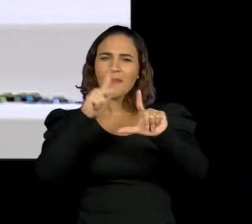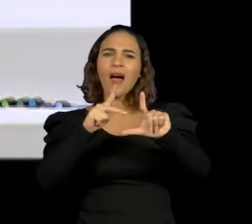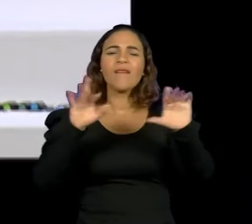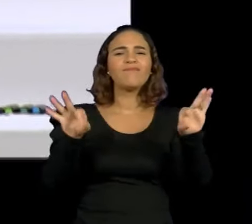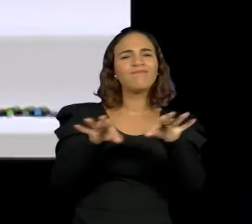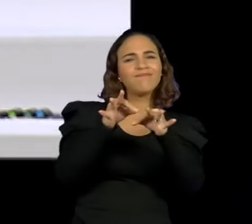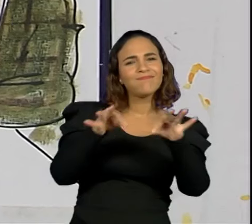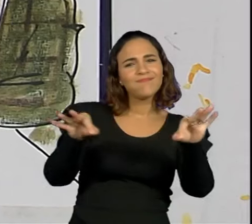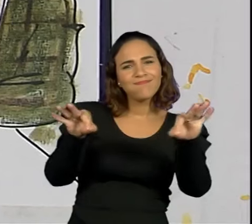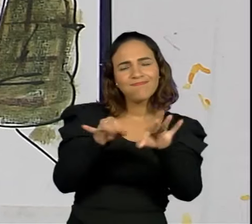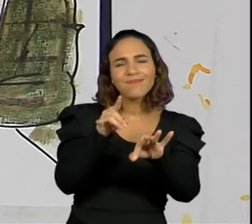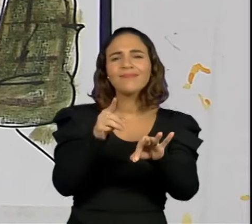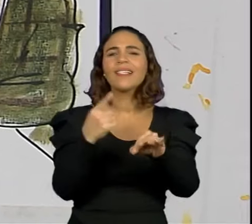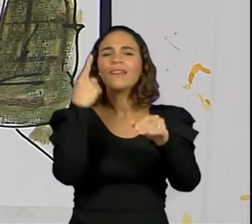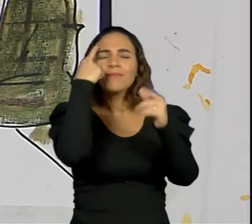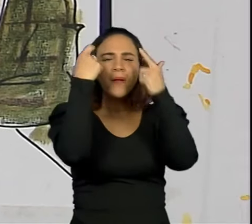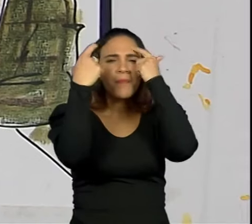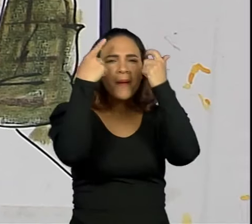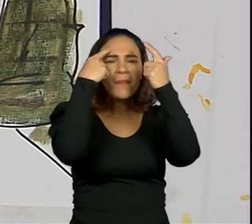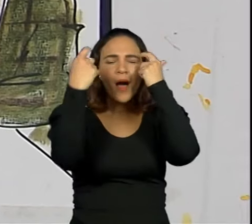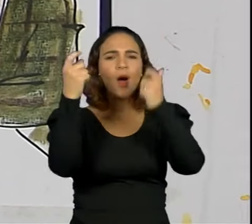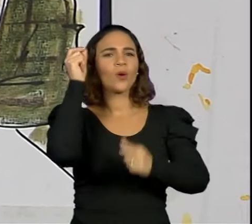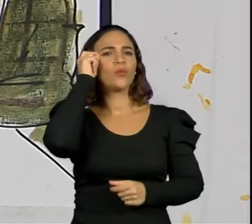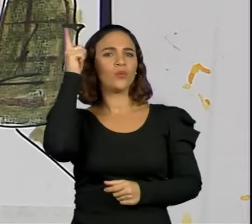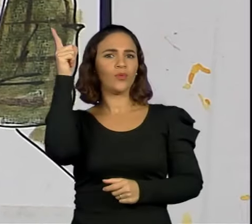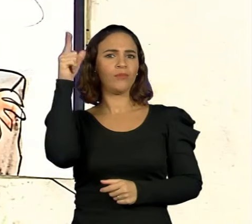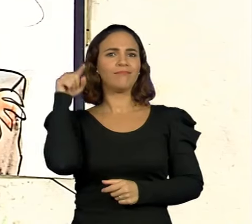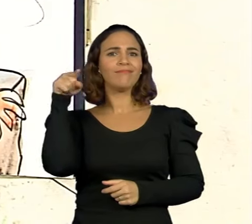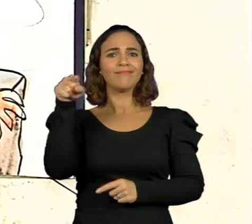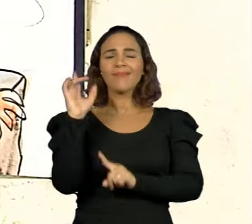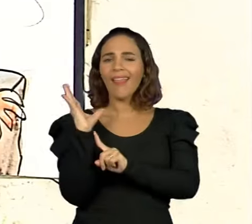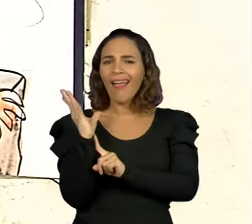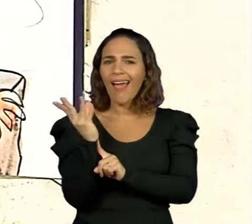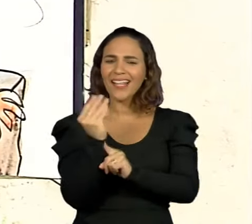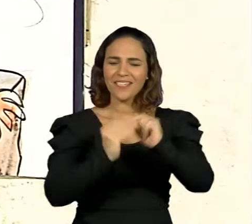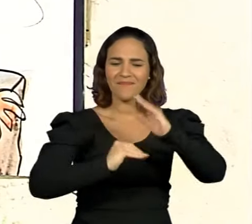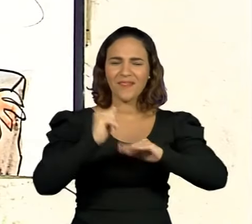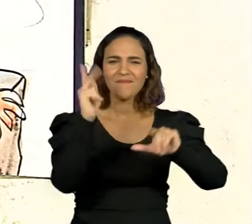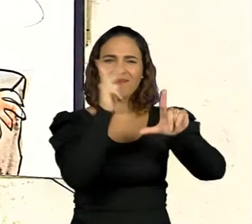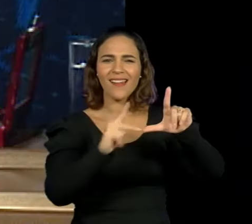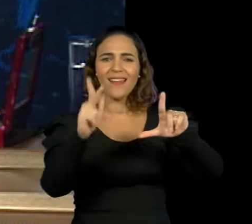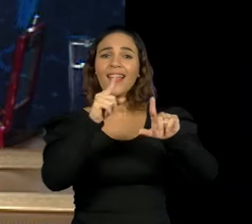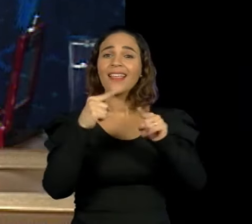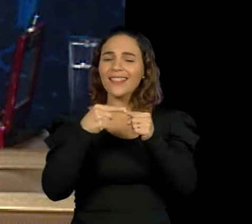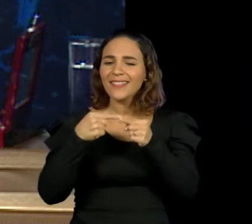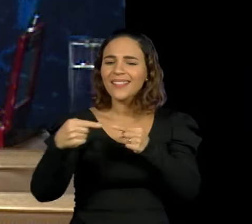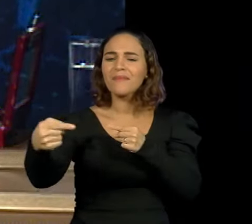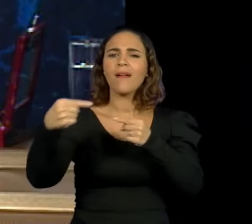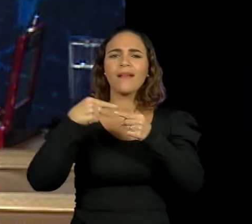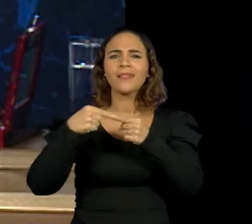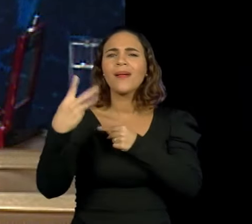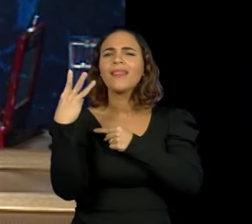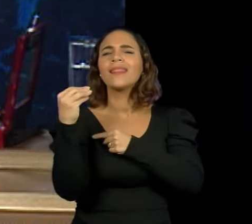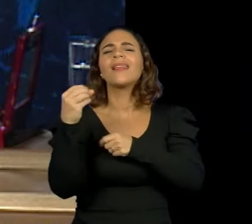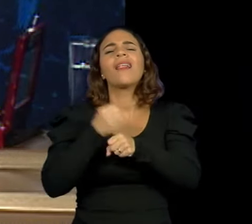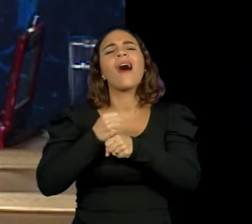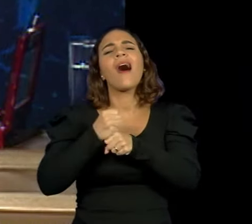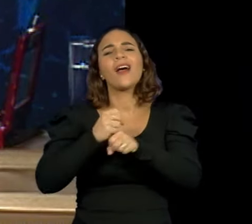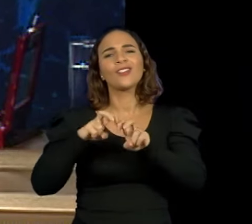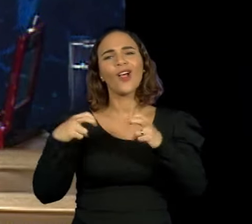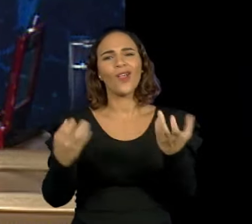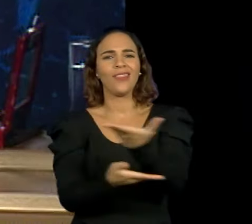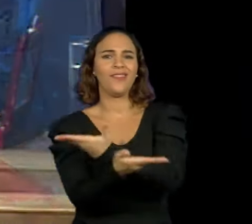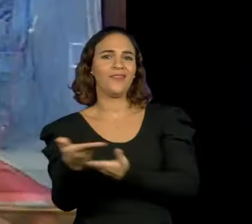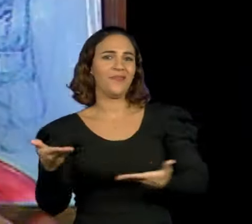agitador cultural. Com sua arte, Paulo foi presença semanal no Roda Viva da TV Cultura durante mais de 30 anos.